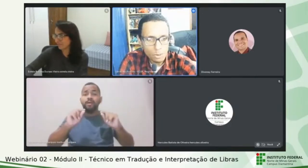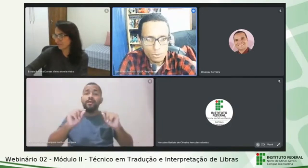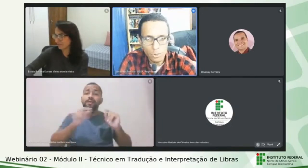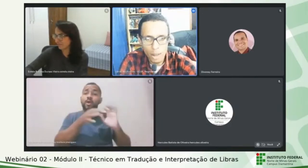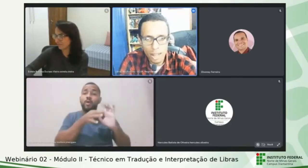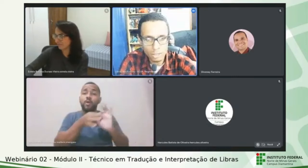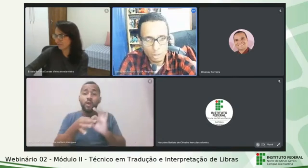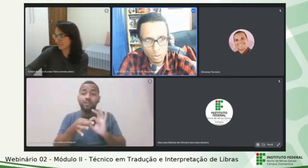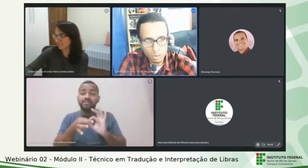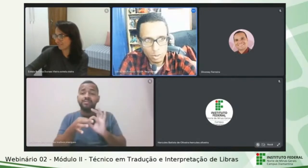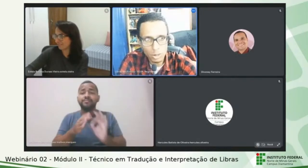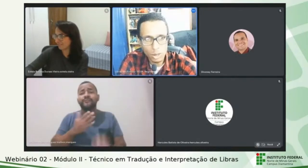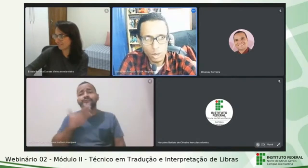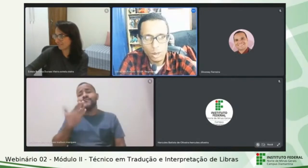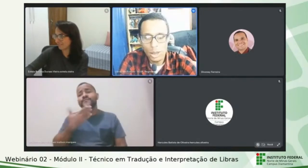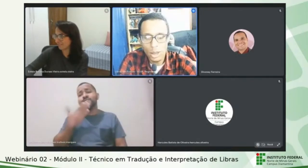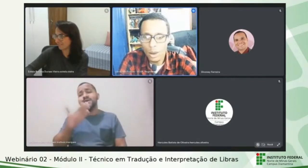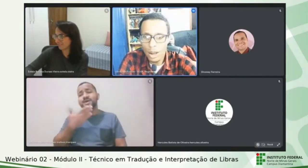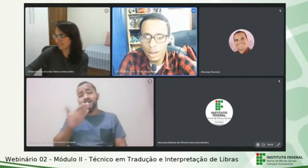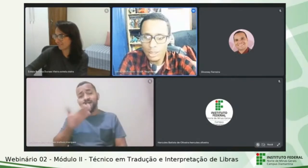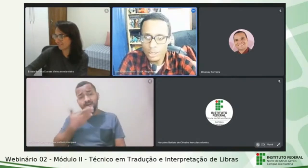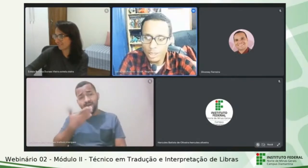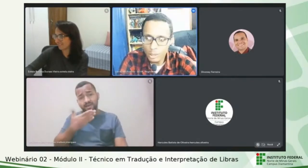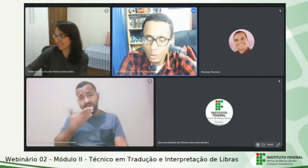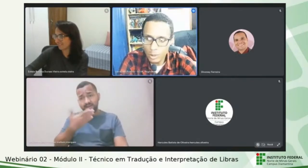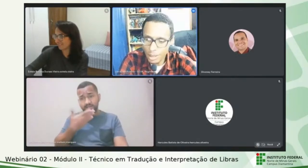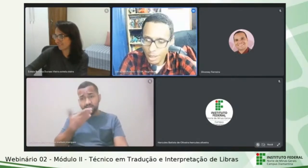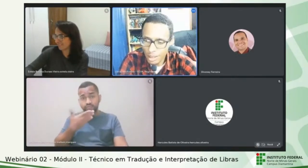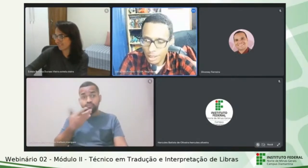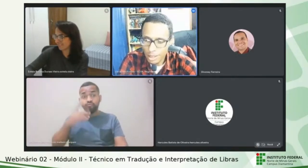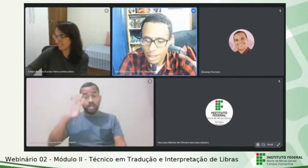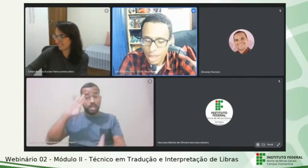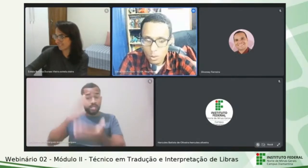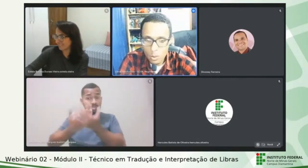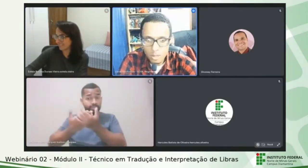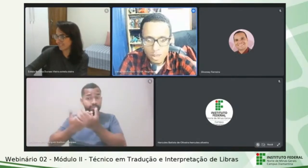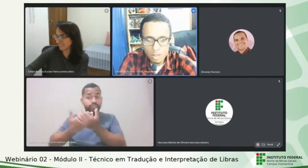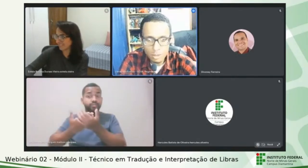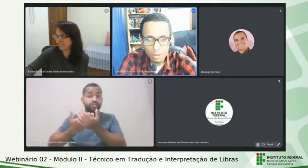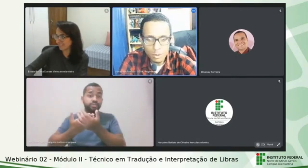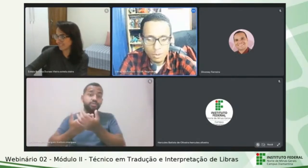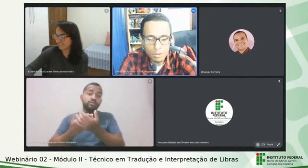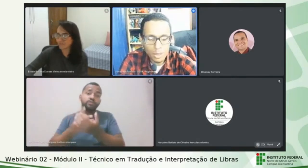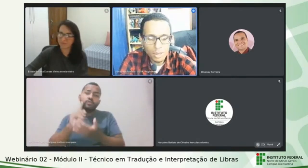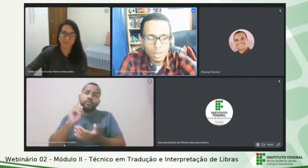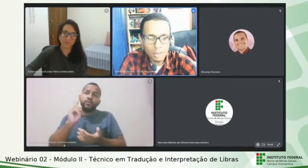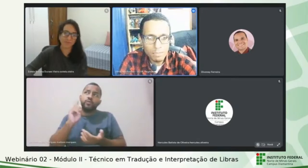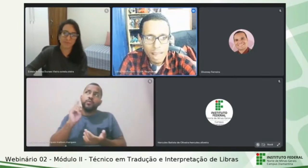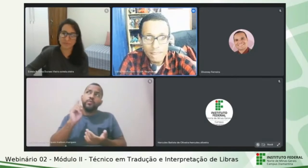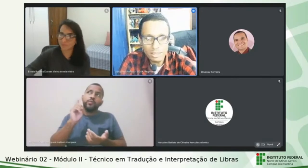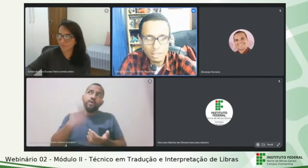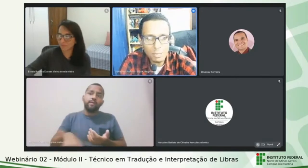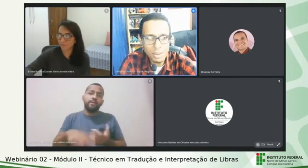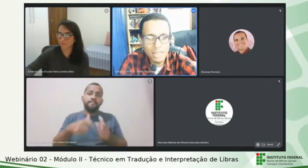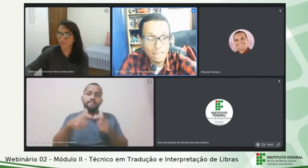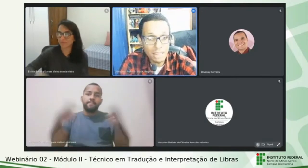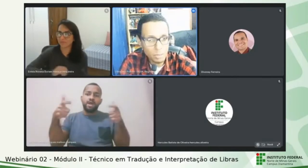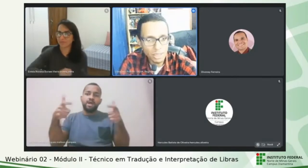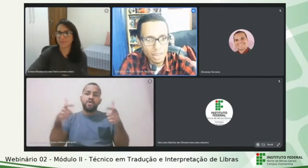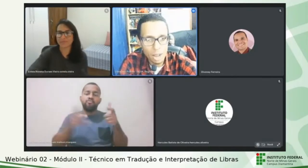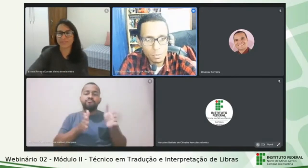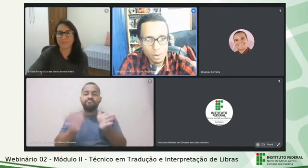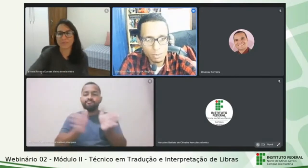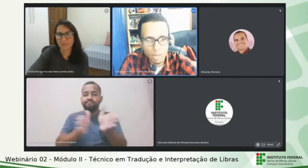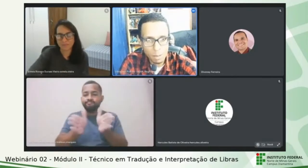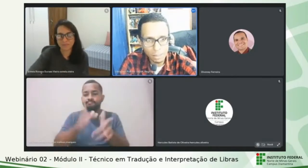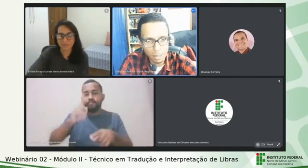muito fácil. Eu acredito que é o contexto que tem mais acessibilidade de